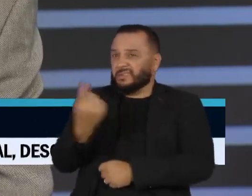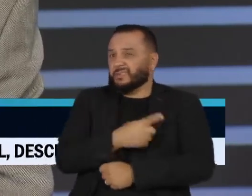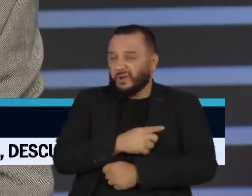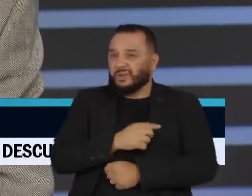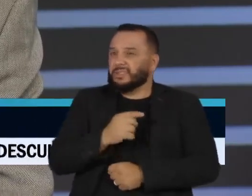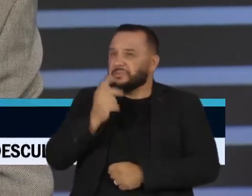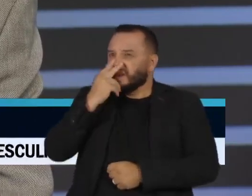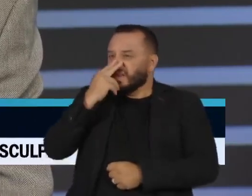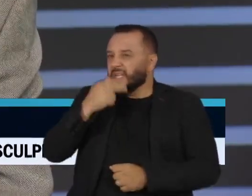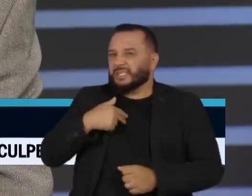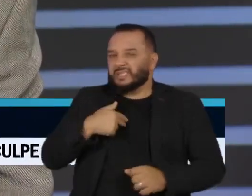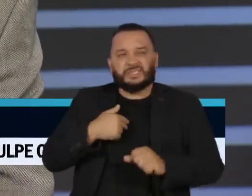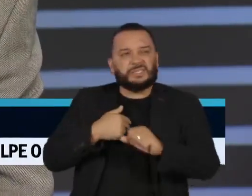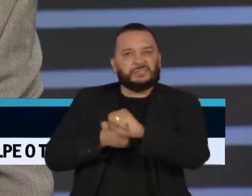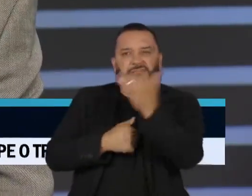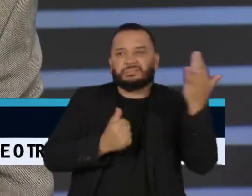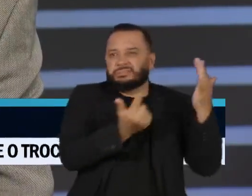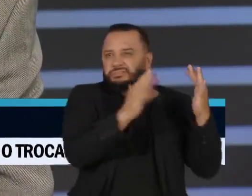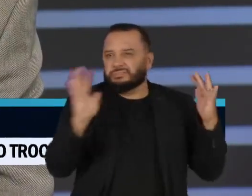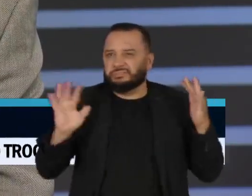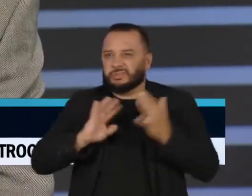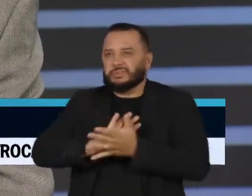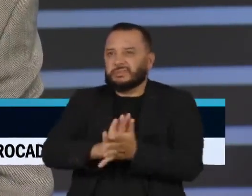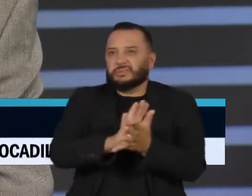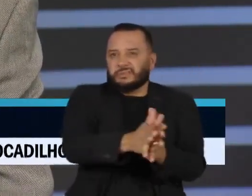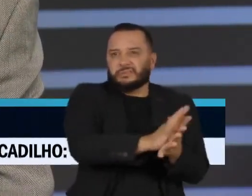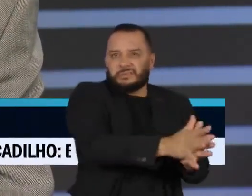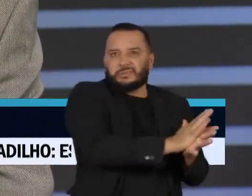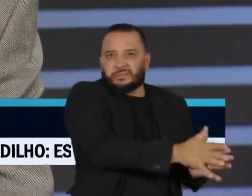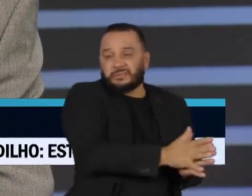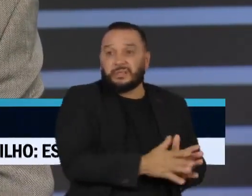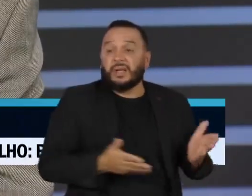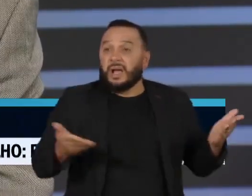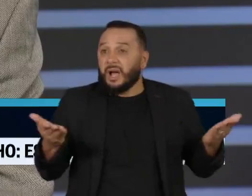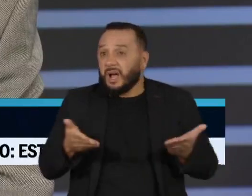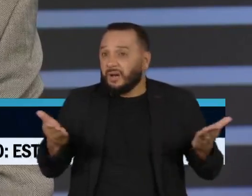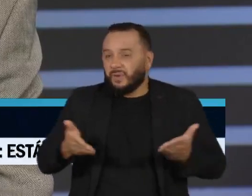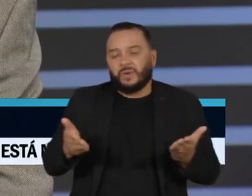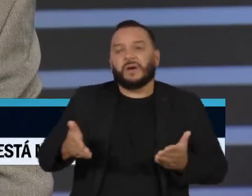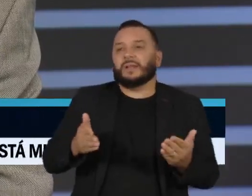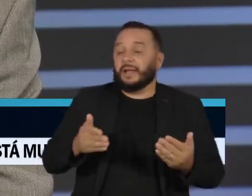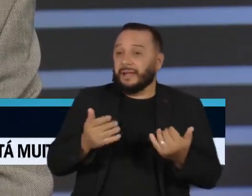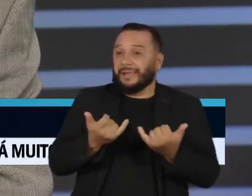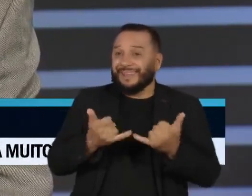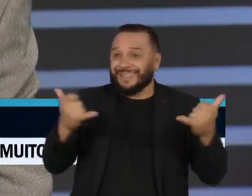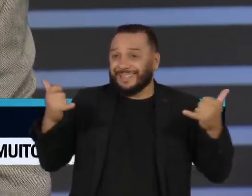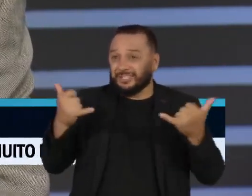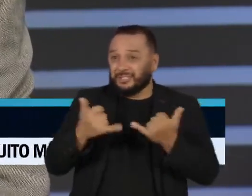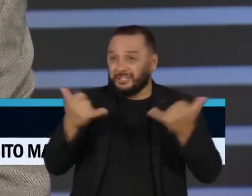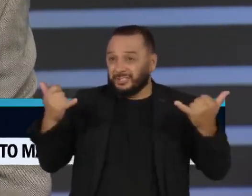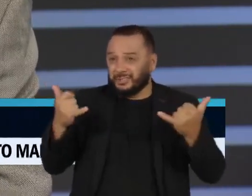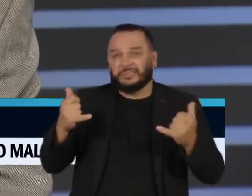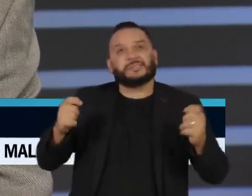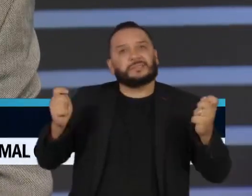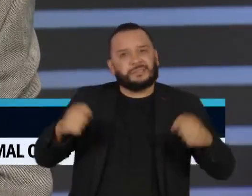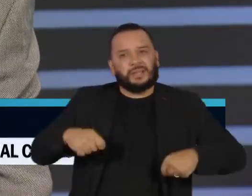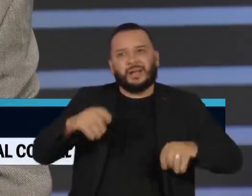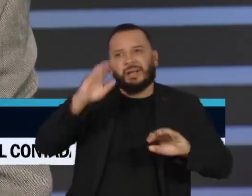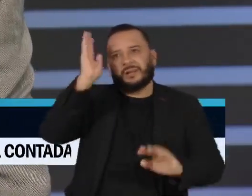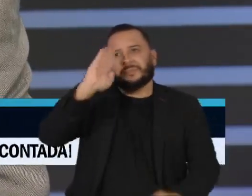termos ambientais para o mundo quando a gente vê o que está acontecendo na geração de energia era para nós termos de fato